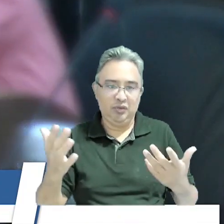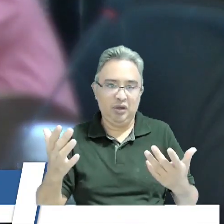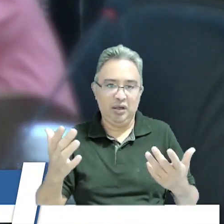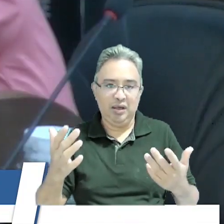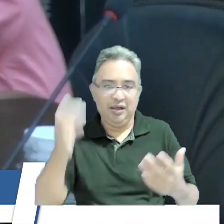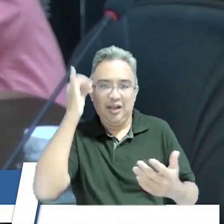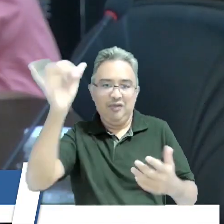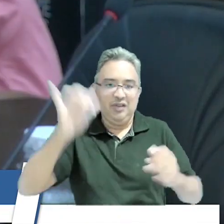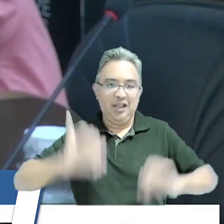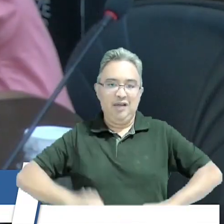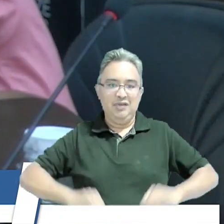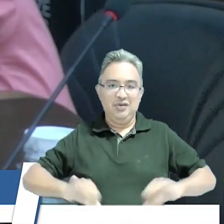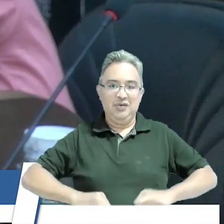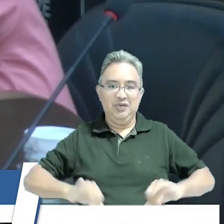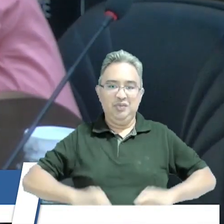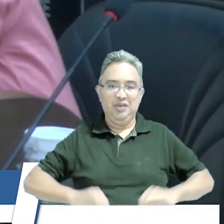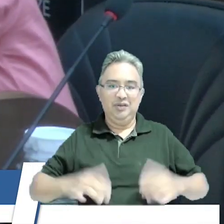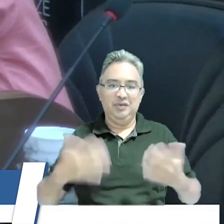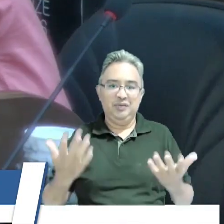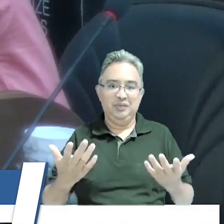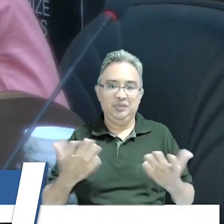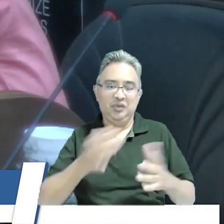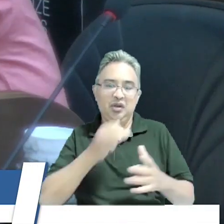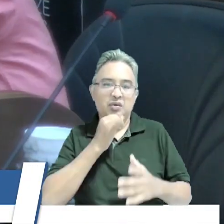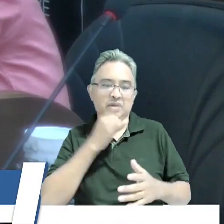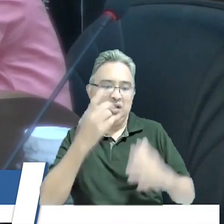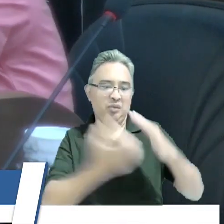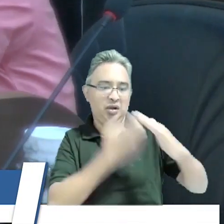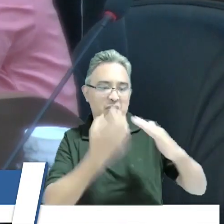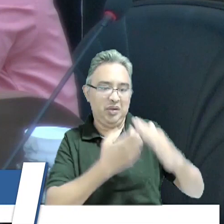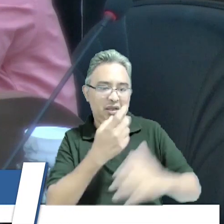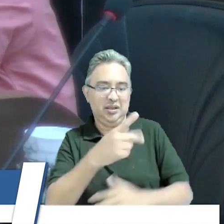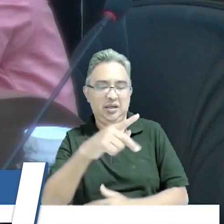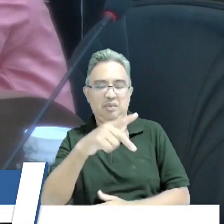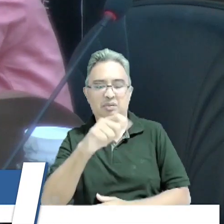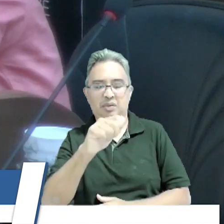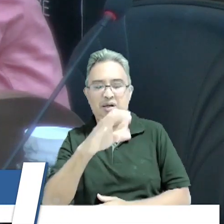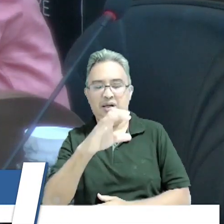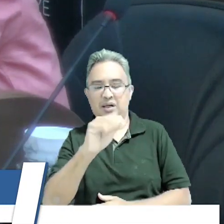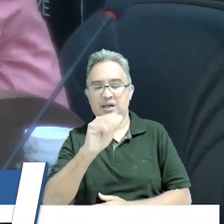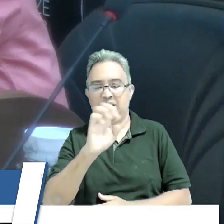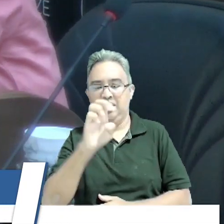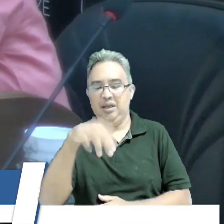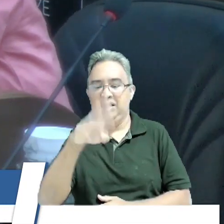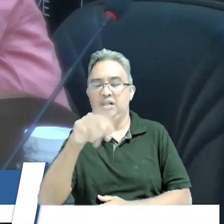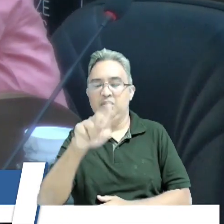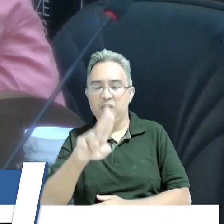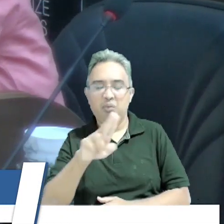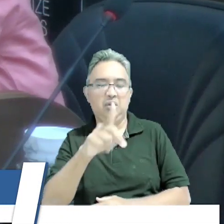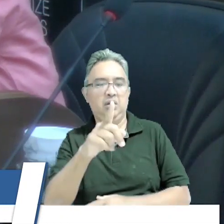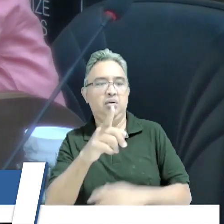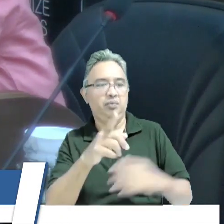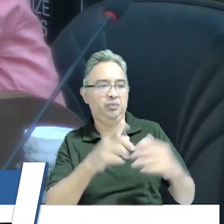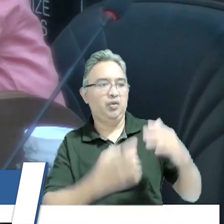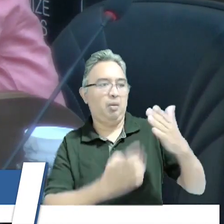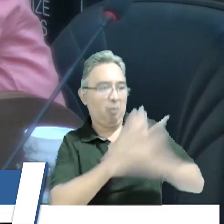né? Então, uma empresa que nem veio aqui, a Pacaembu, fez, o projeto foi aprovado a toque de